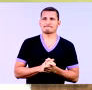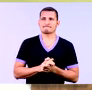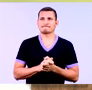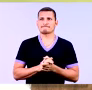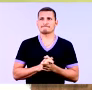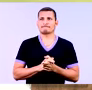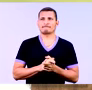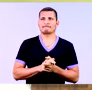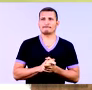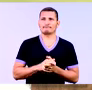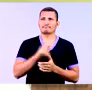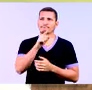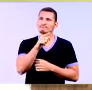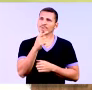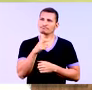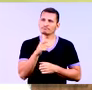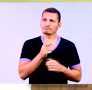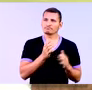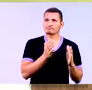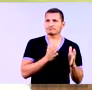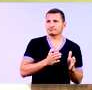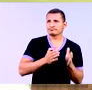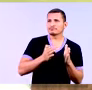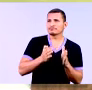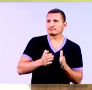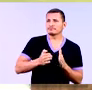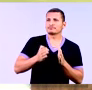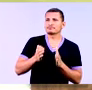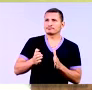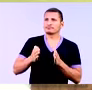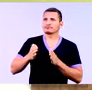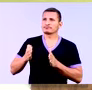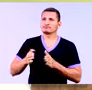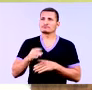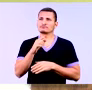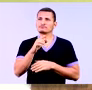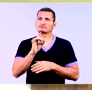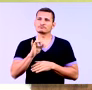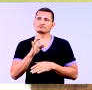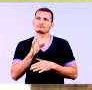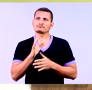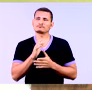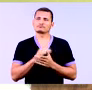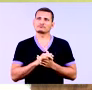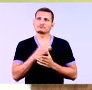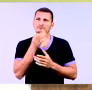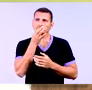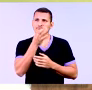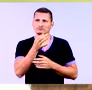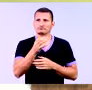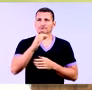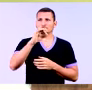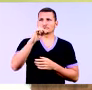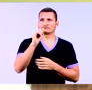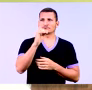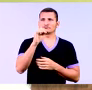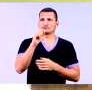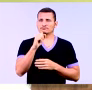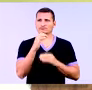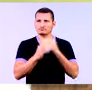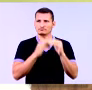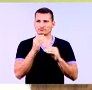existe uma sequência, um log de transações, né? Simplesmente você comentou que os dados que estão em um banco de